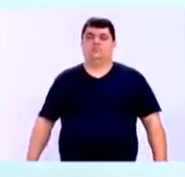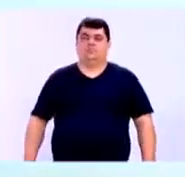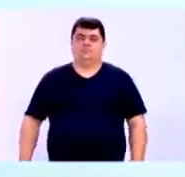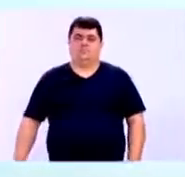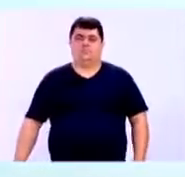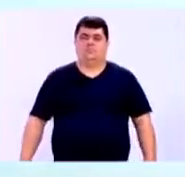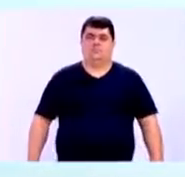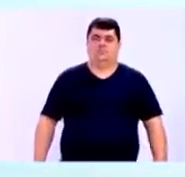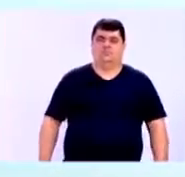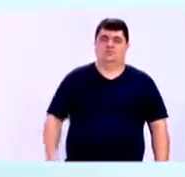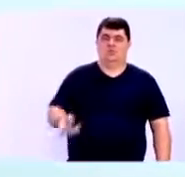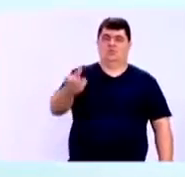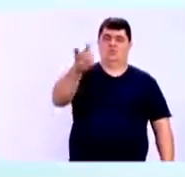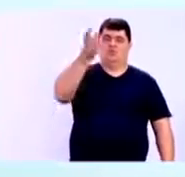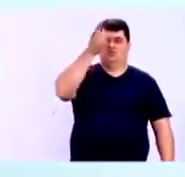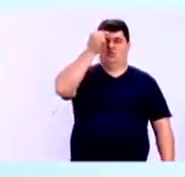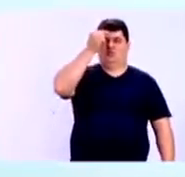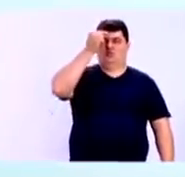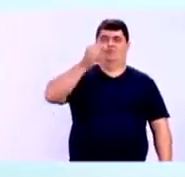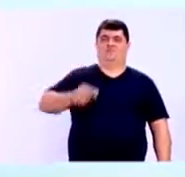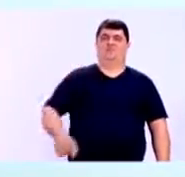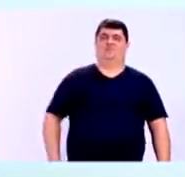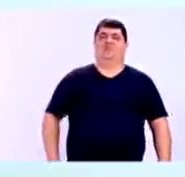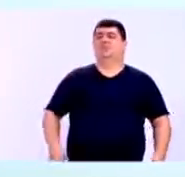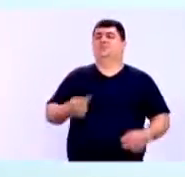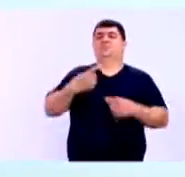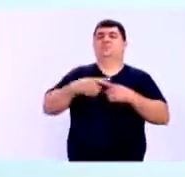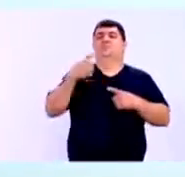Ufa! Peraí, professor, e por que é